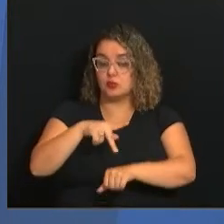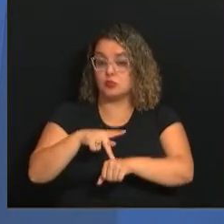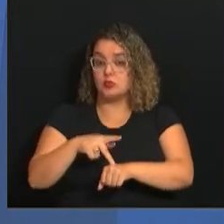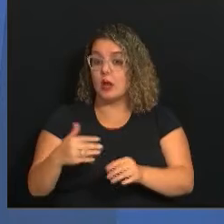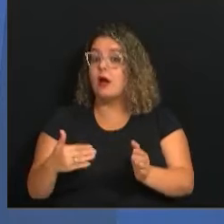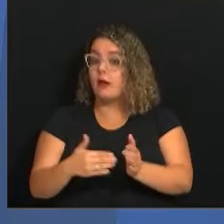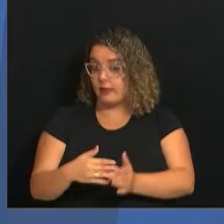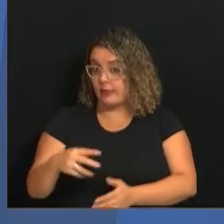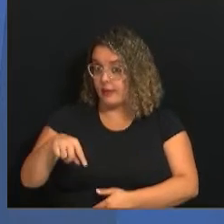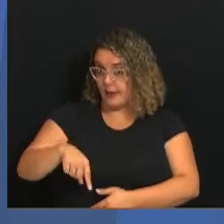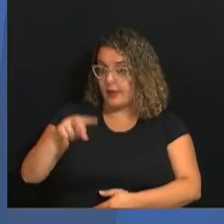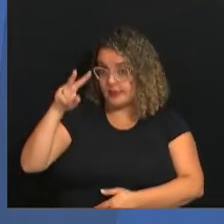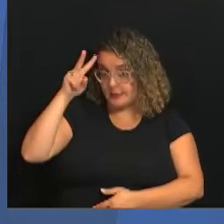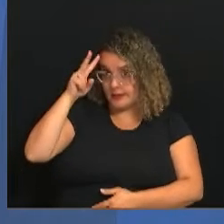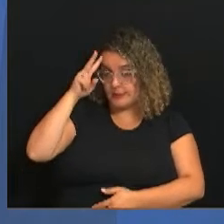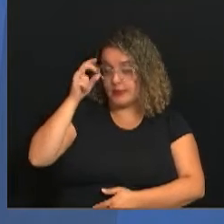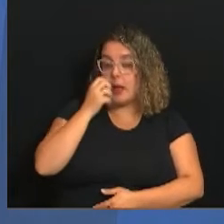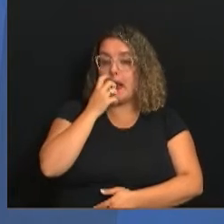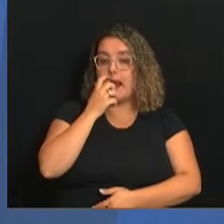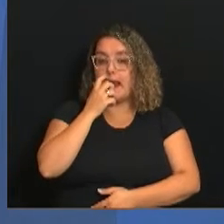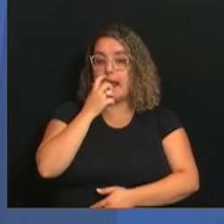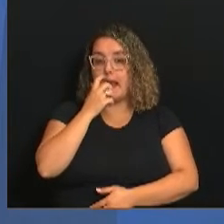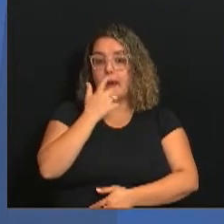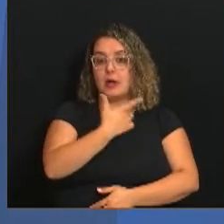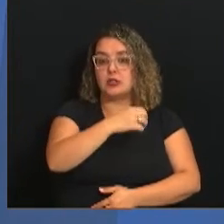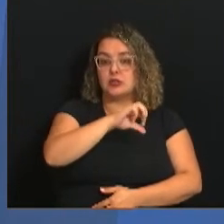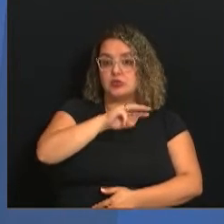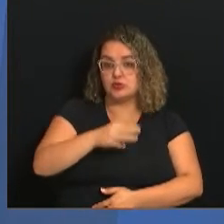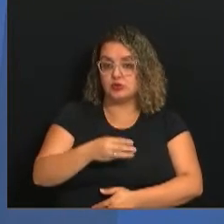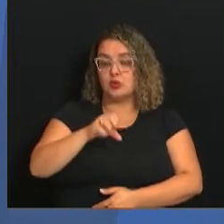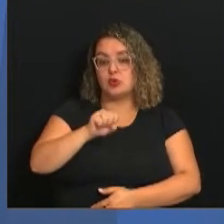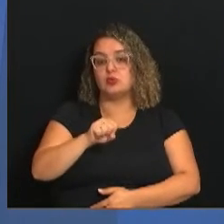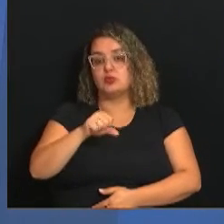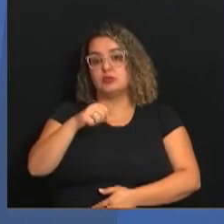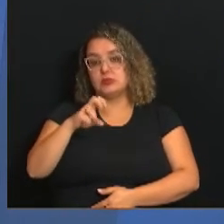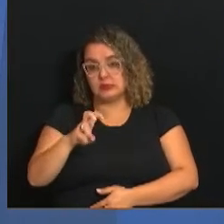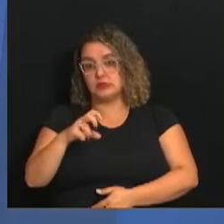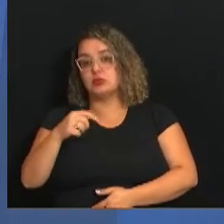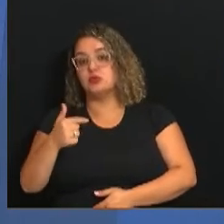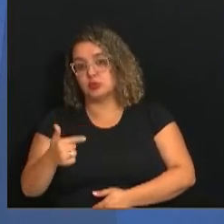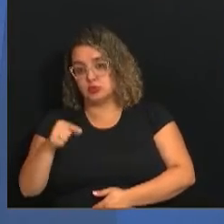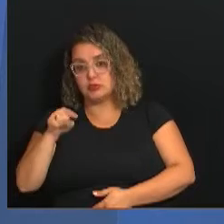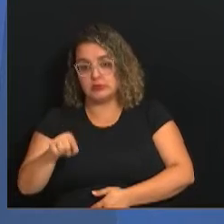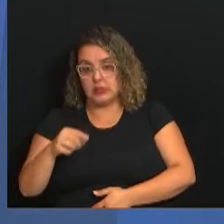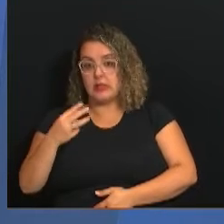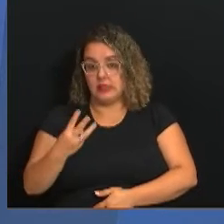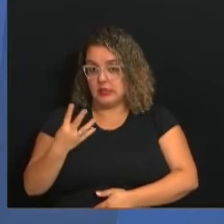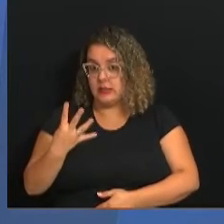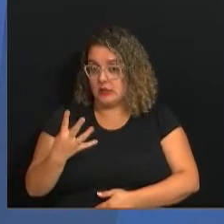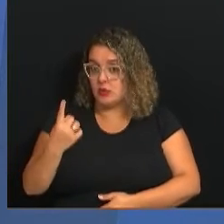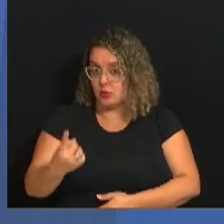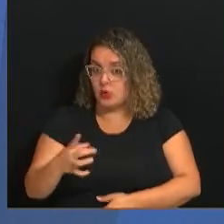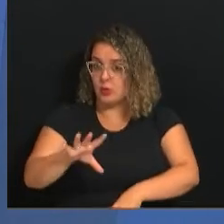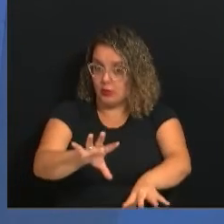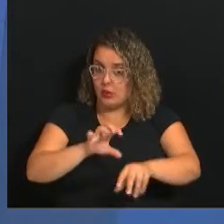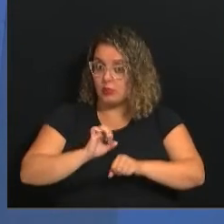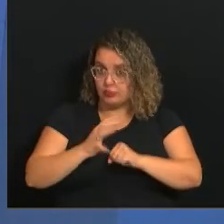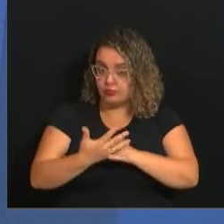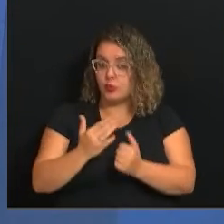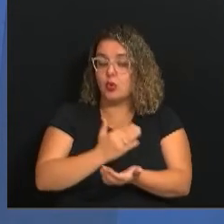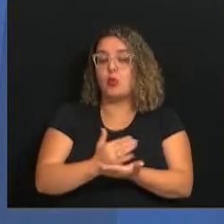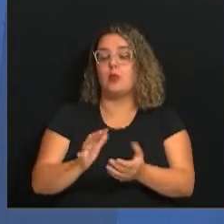este tema, as pessoas se informam mais, o que é fundamental. Então, agradeço mais uma vez aqui a participação da